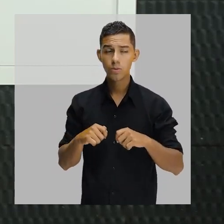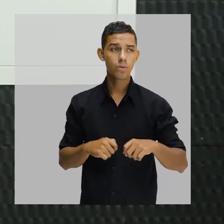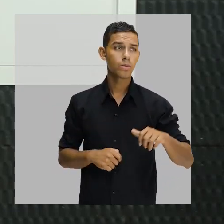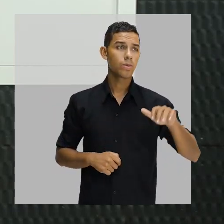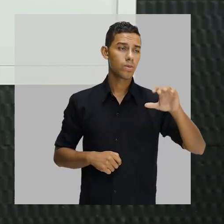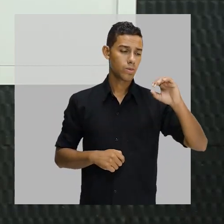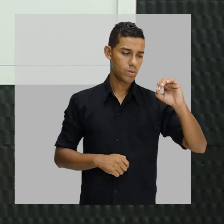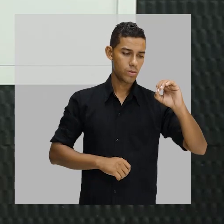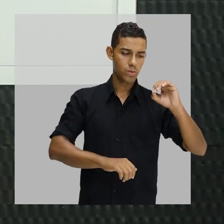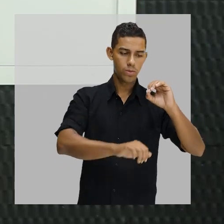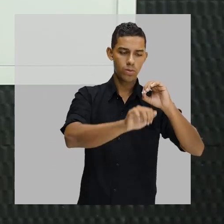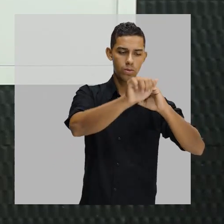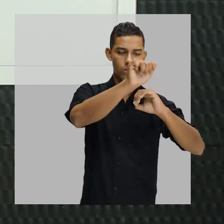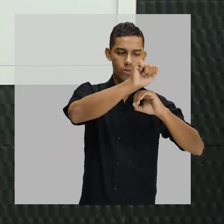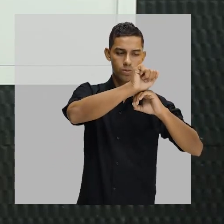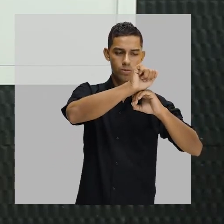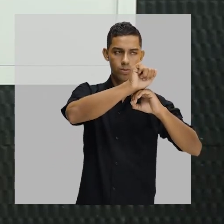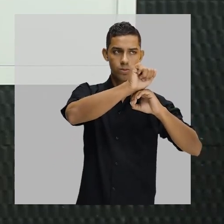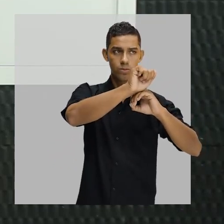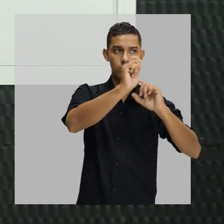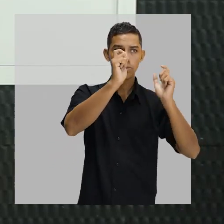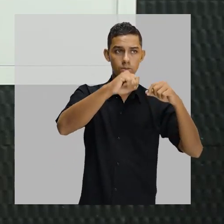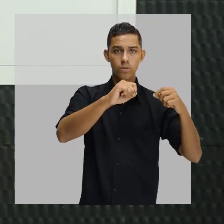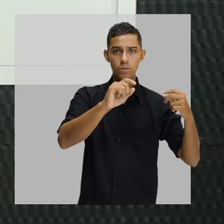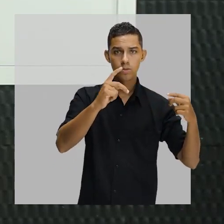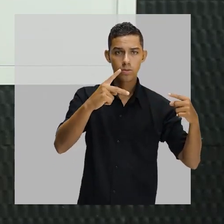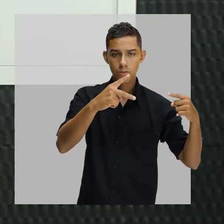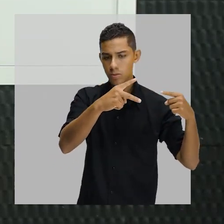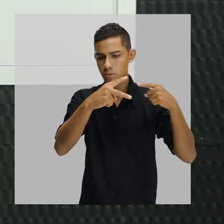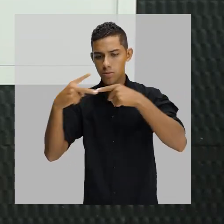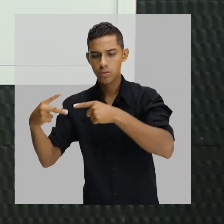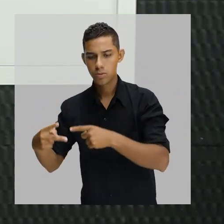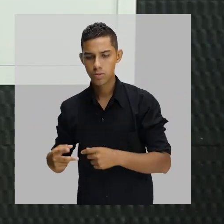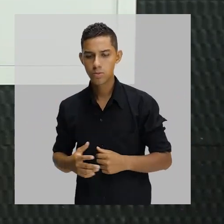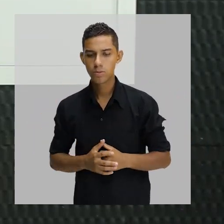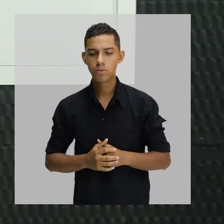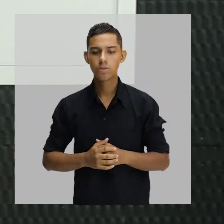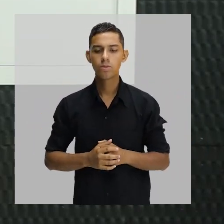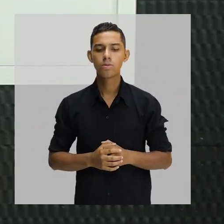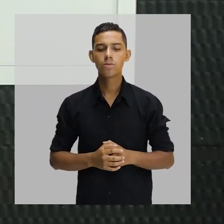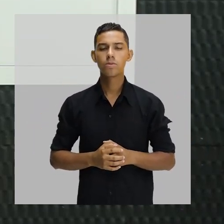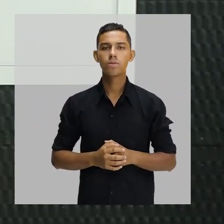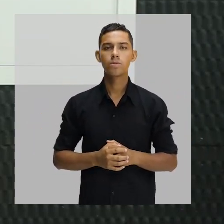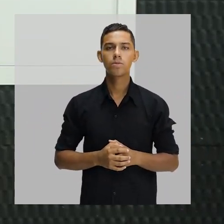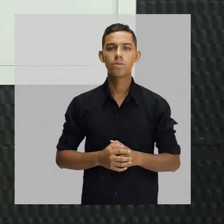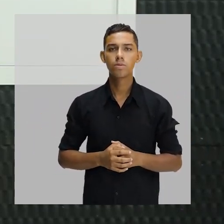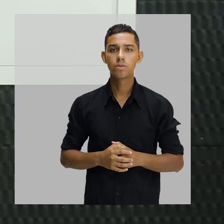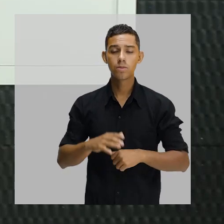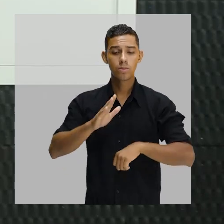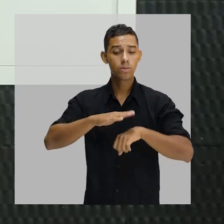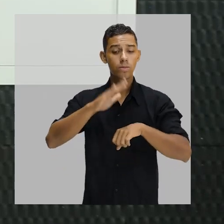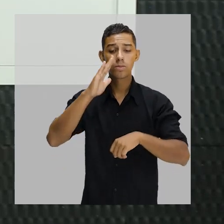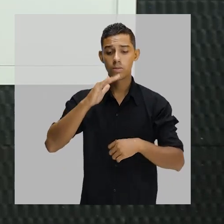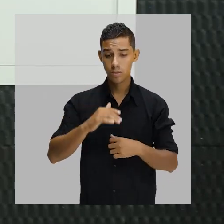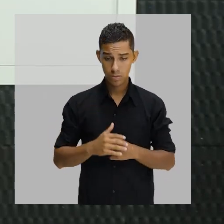a bolinha de trás, né, o corpo de trás, ele tem que alcançar o da frente. Para que ele alcance, a velocidade tem que ser